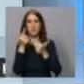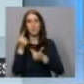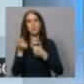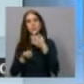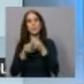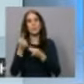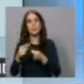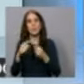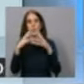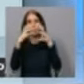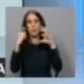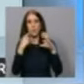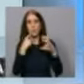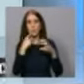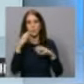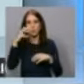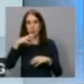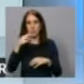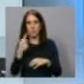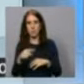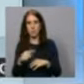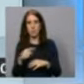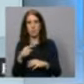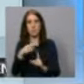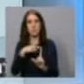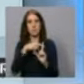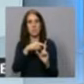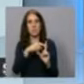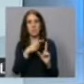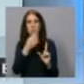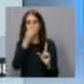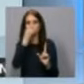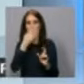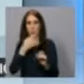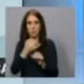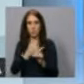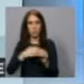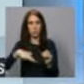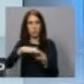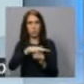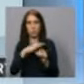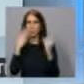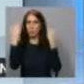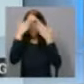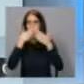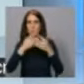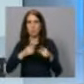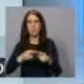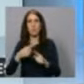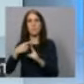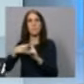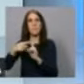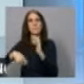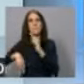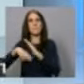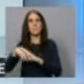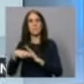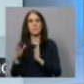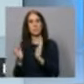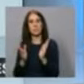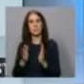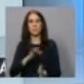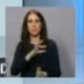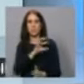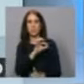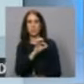muito nublado e períodos de chuva para Santa Cruz das Flores a partir da noite. Temperatura, as máximas a variar entre os 18 e os